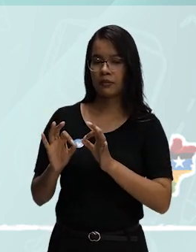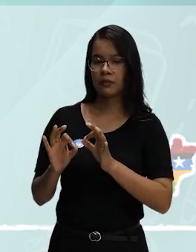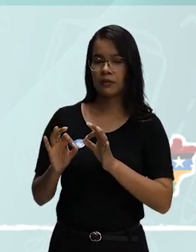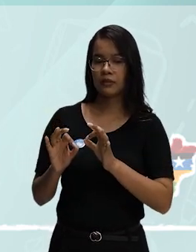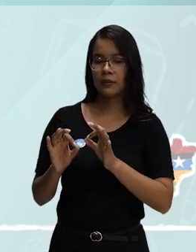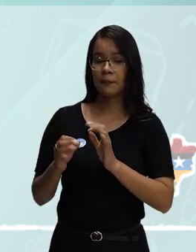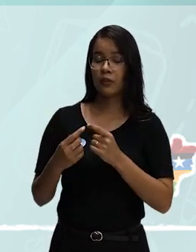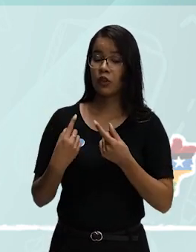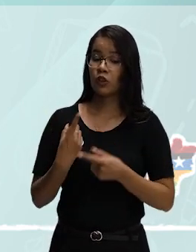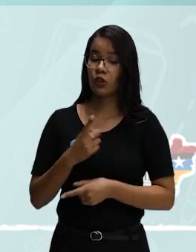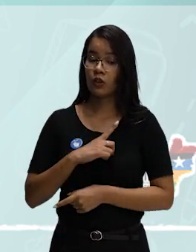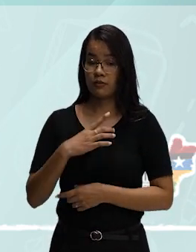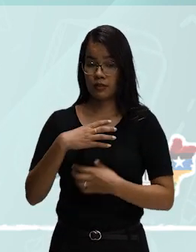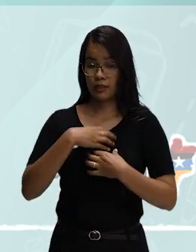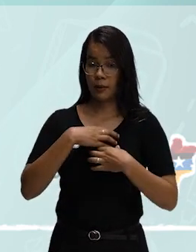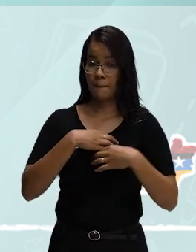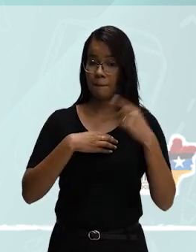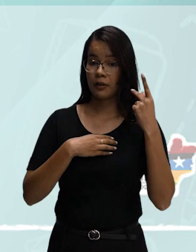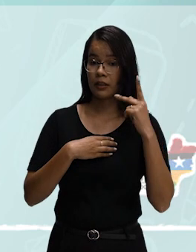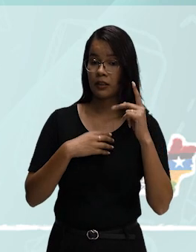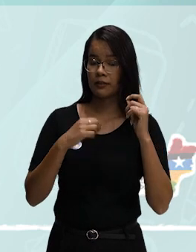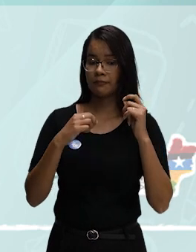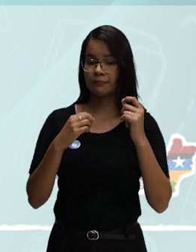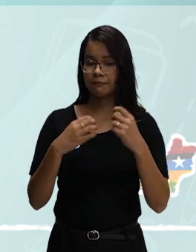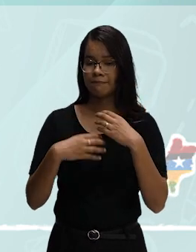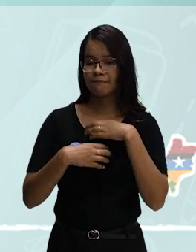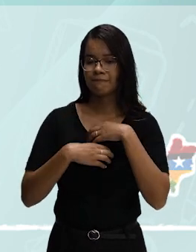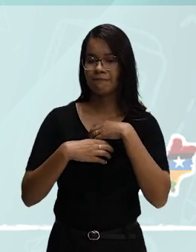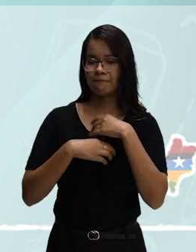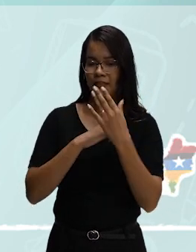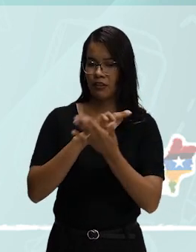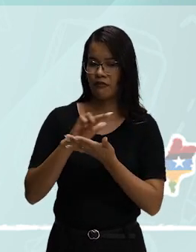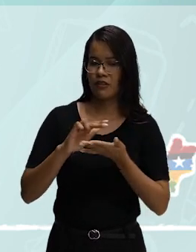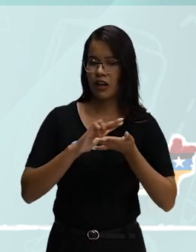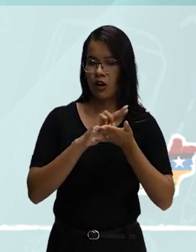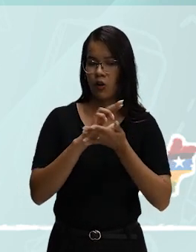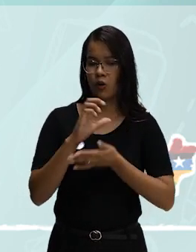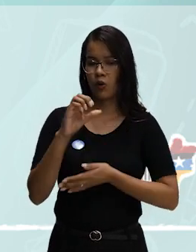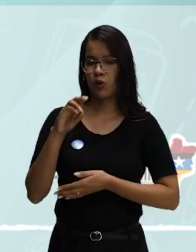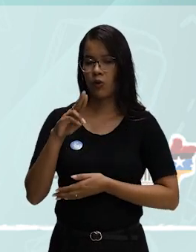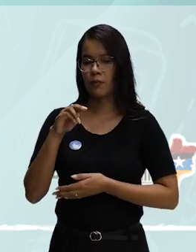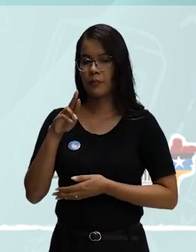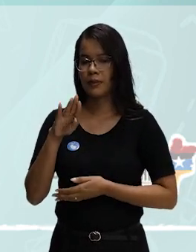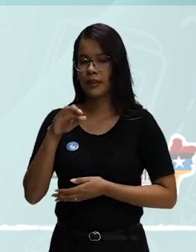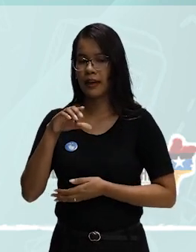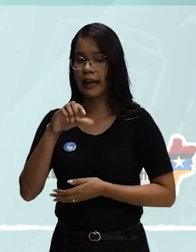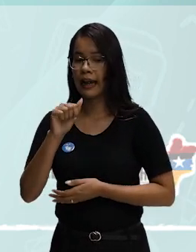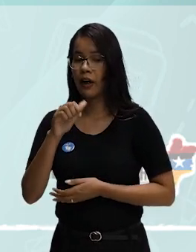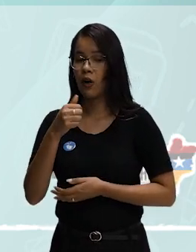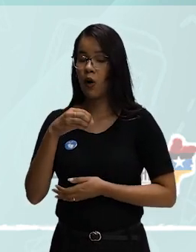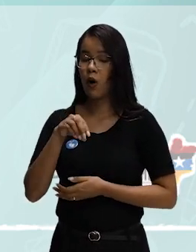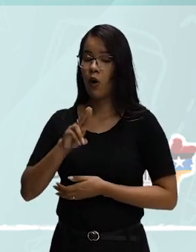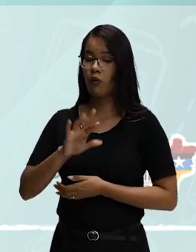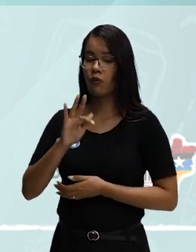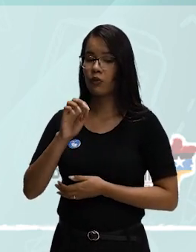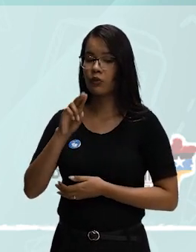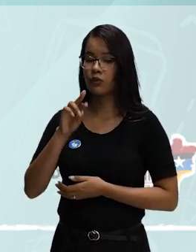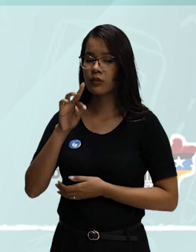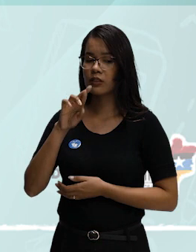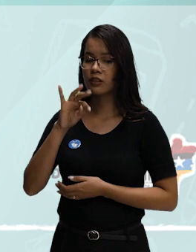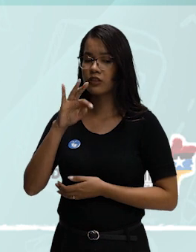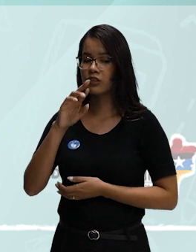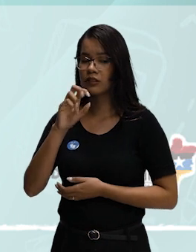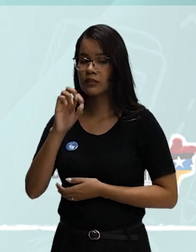sentimos. Para que sintamos de maneira diversa, cúbica ou futurista, é forçoso ou